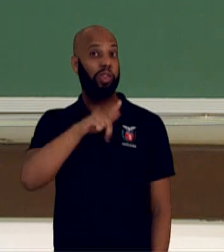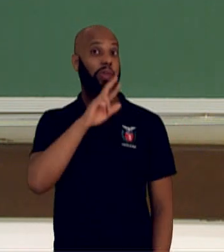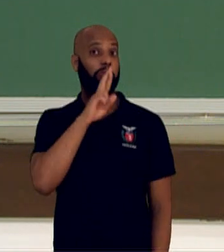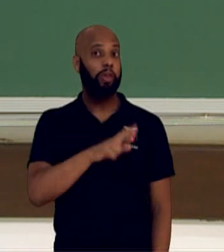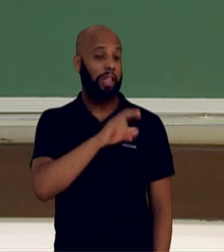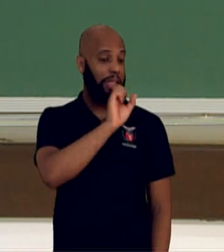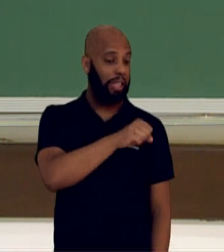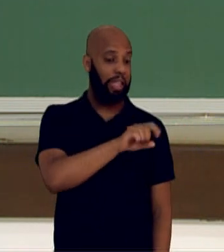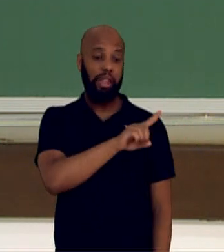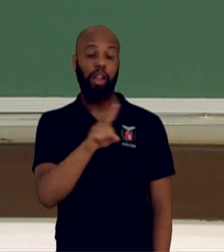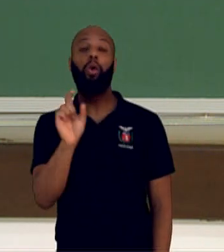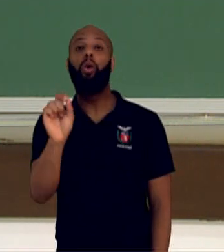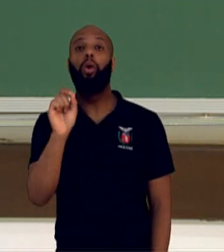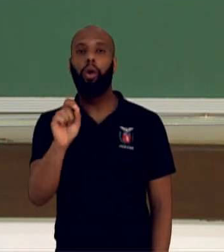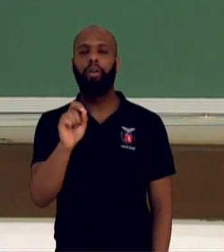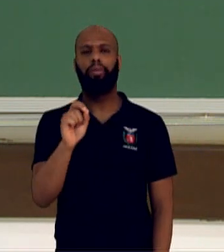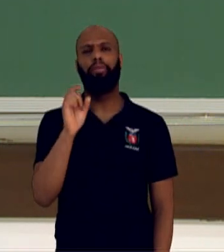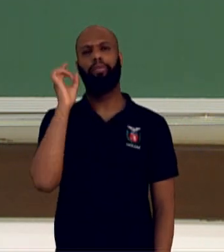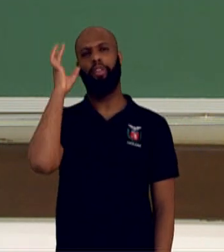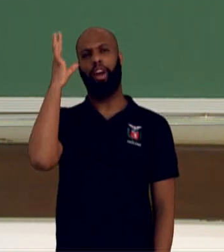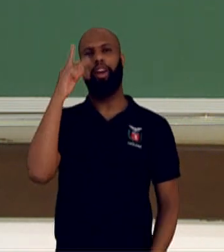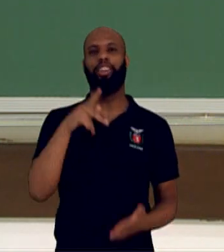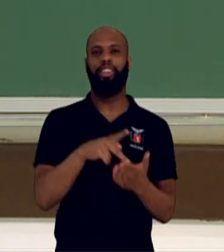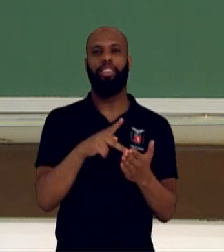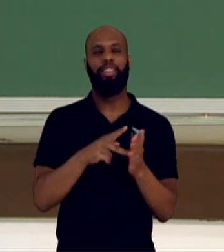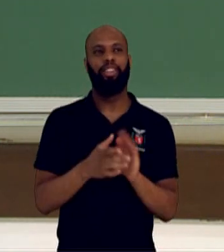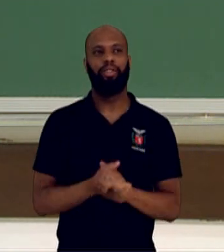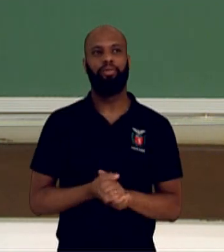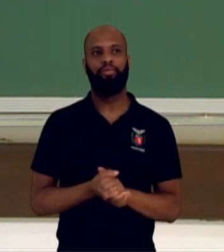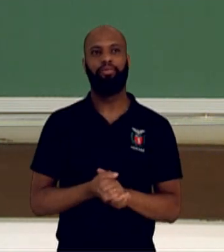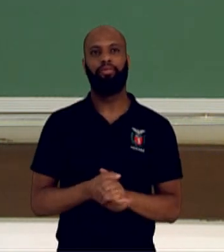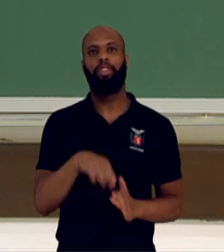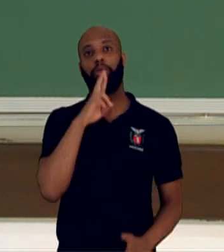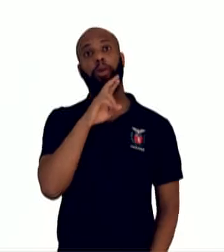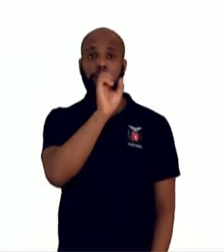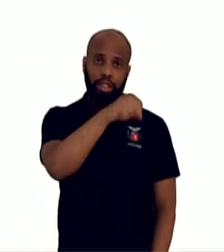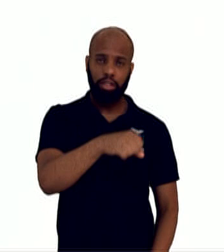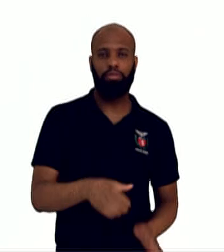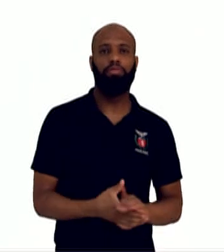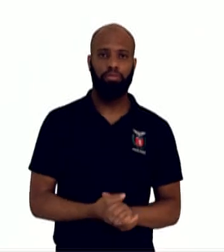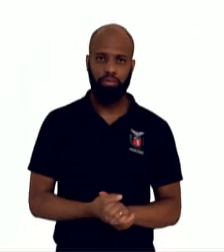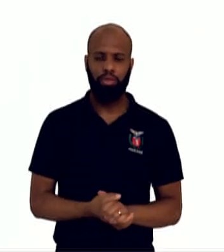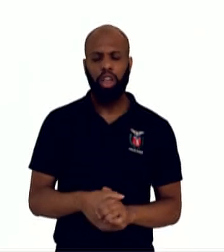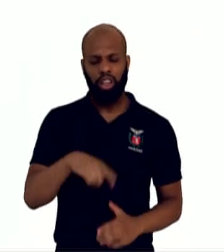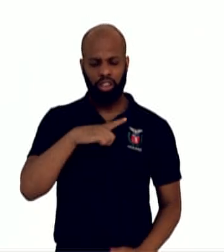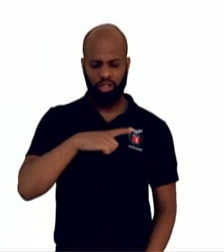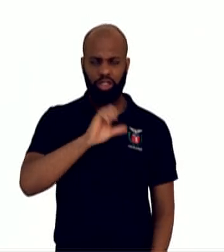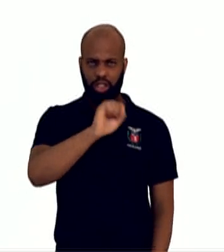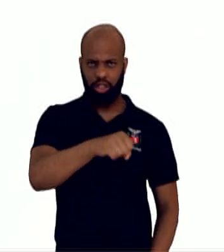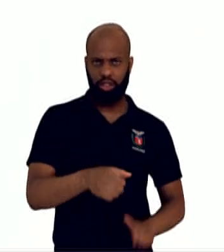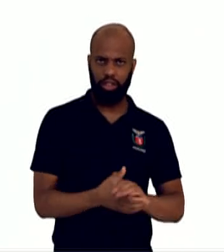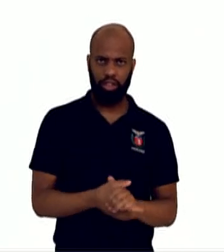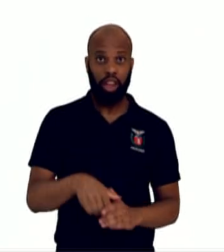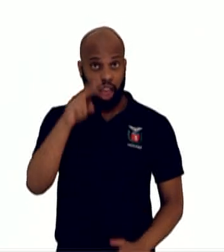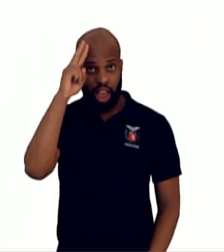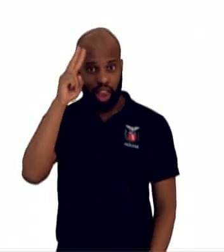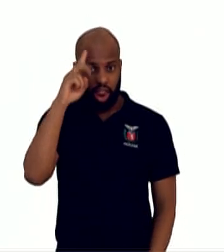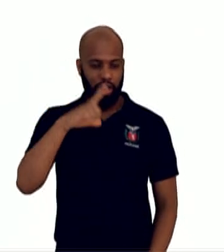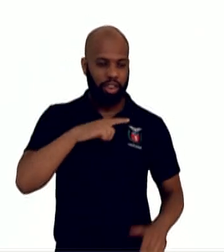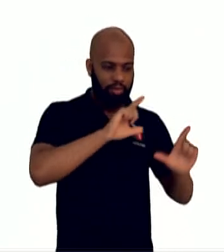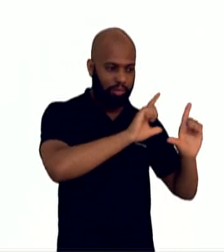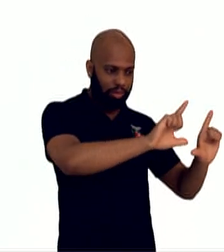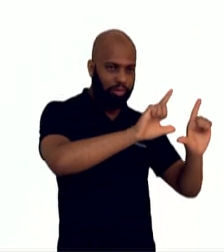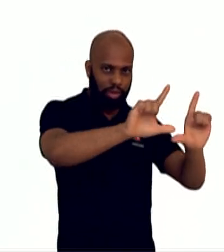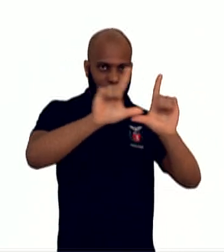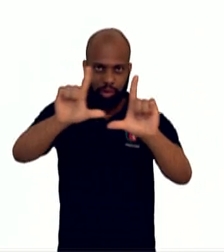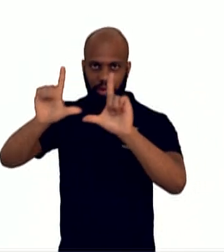Responderam sim ou não? Bem tranquilo, né, pessoal? Olha só, sim, né? Claro que tinha. Lembram da